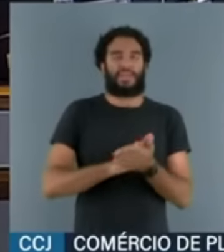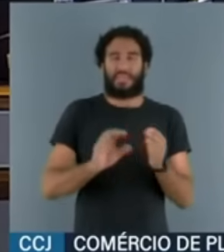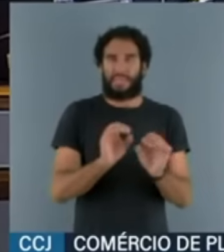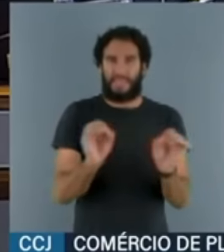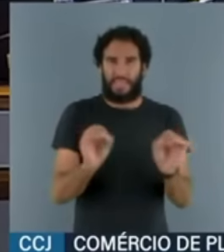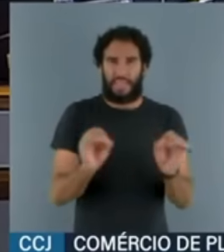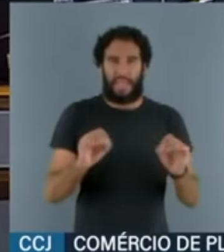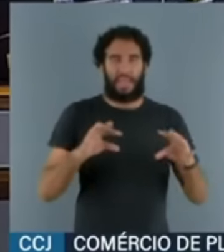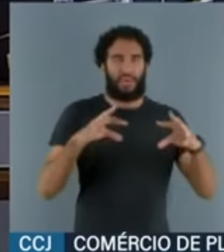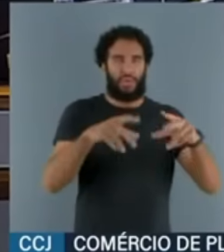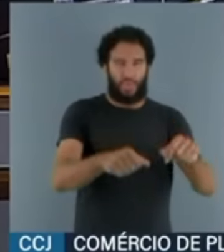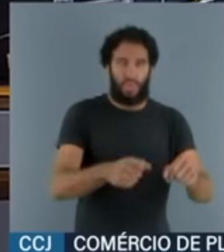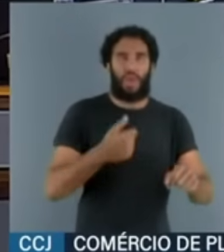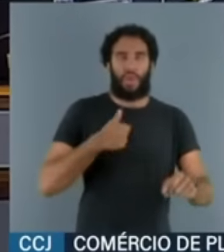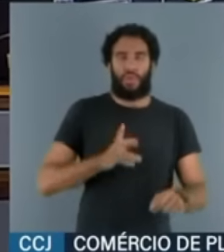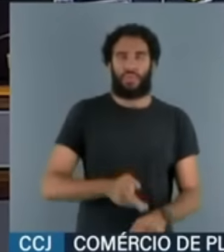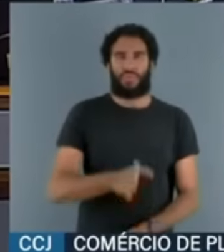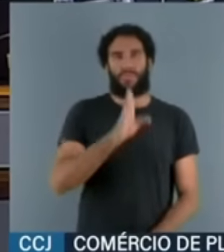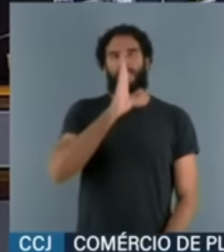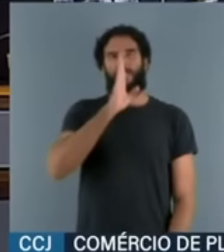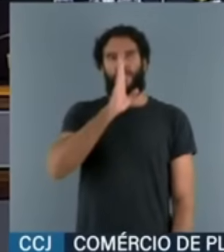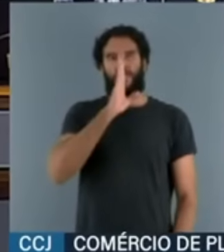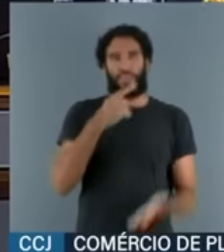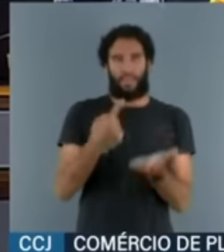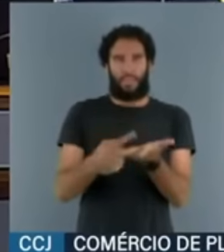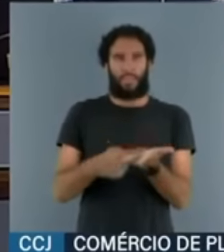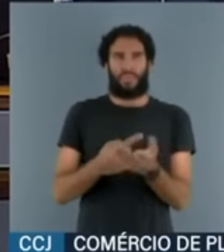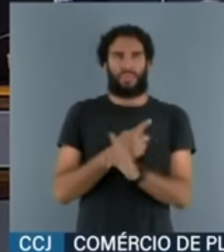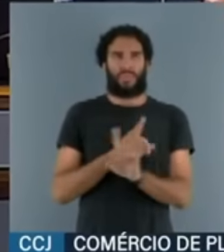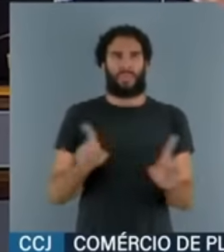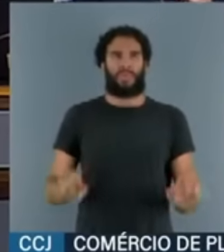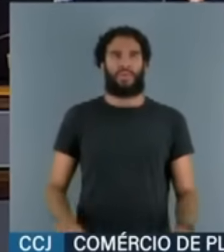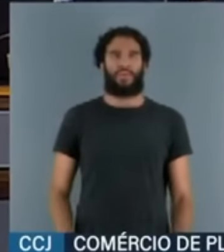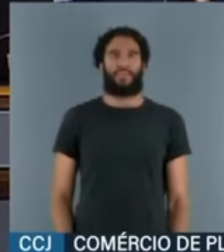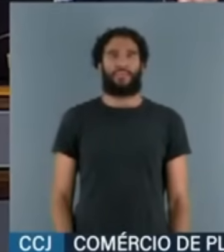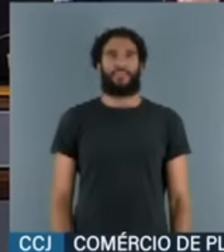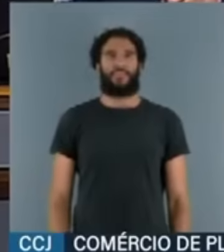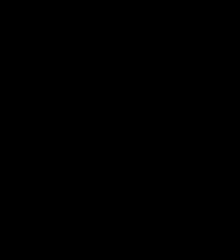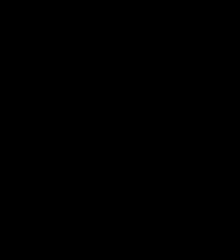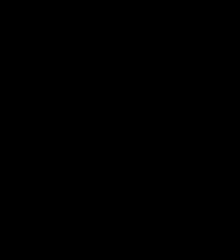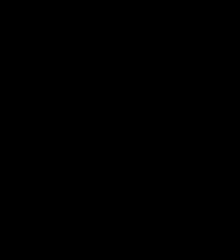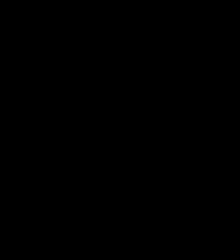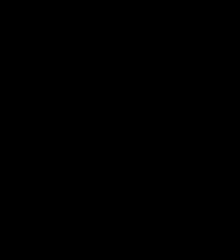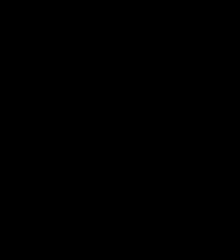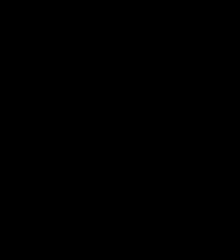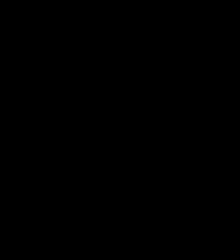eu vou permanecer em silêncio e não vou fazer o compromisso. Perfeitamente.